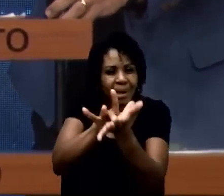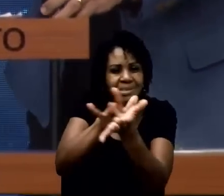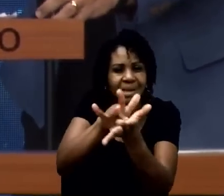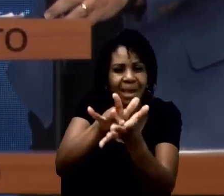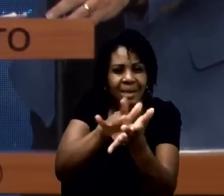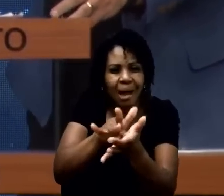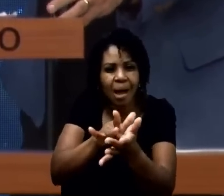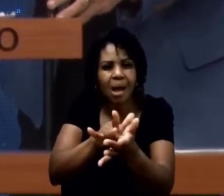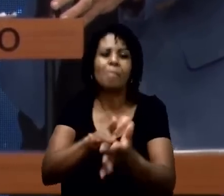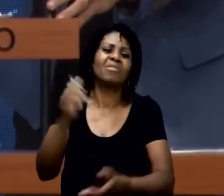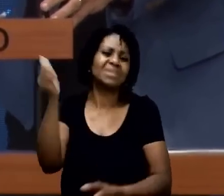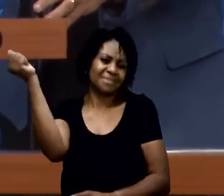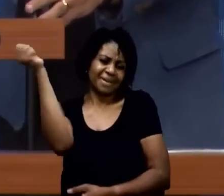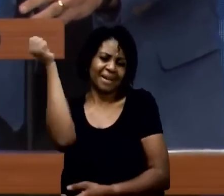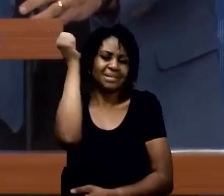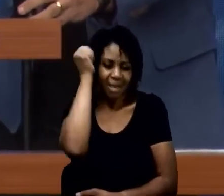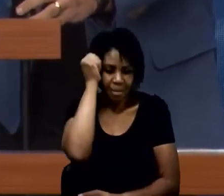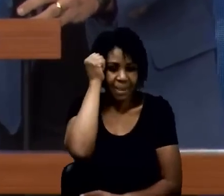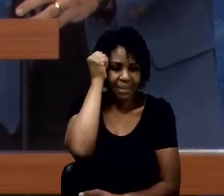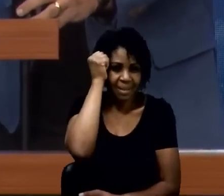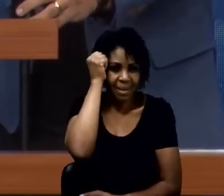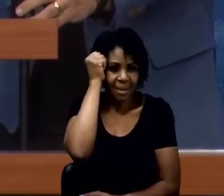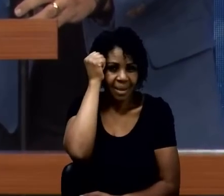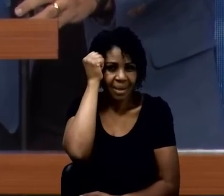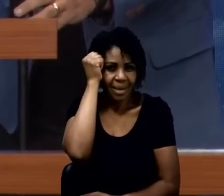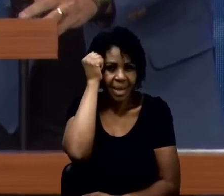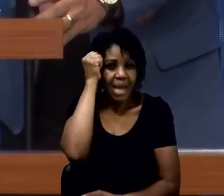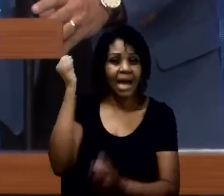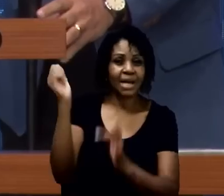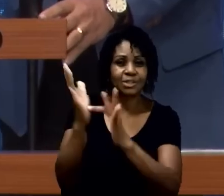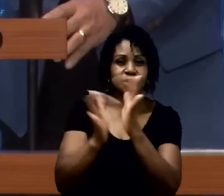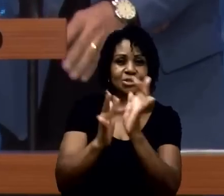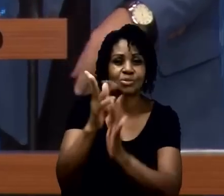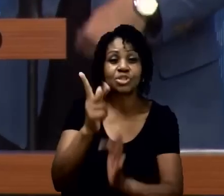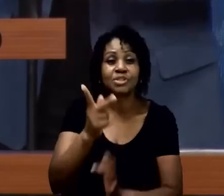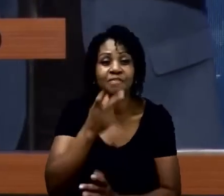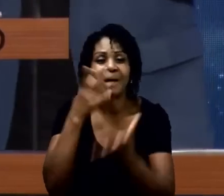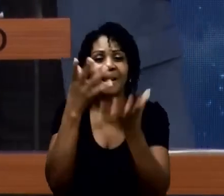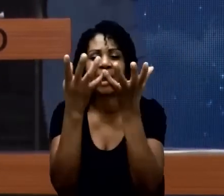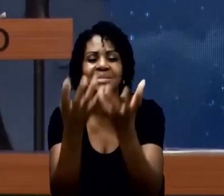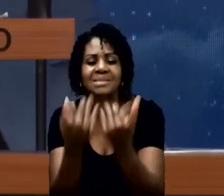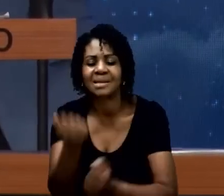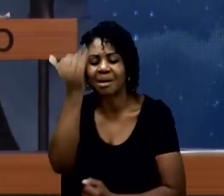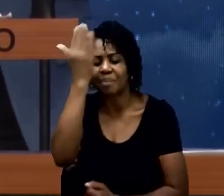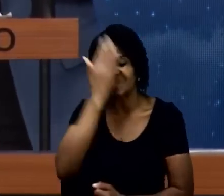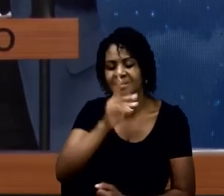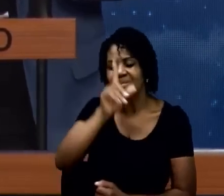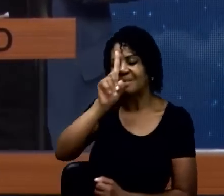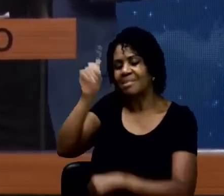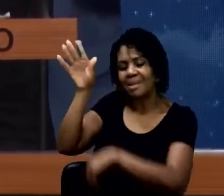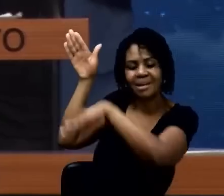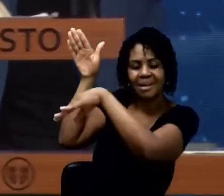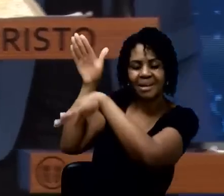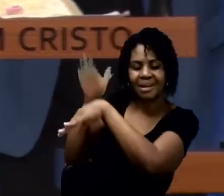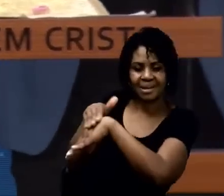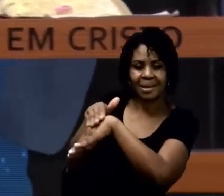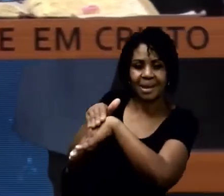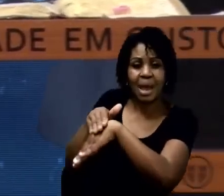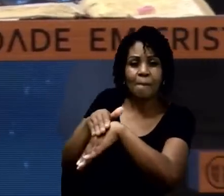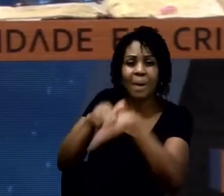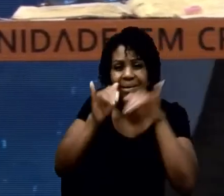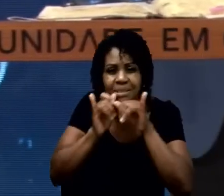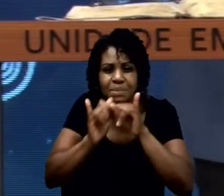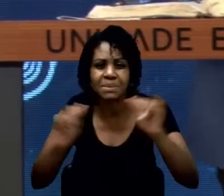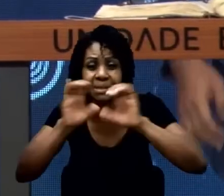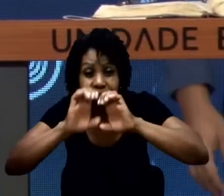os dentes. E hoje ele está falando, aceita aquilo que é essencial. Aceita a minha presença. Parece que é uma mensagem